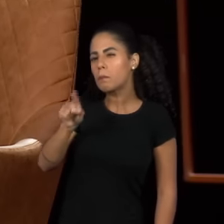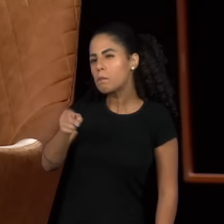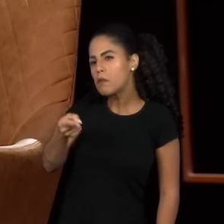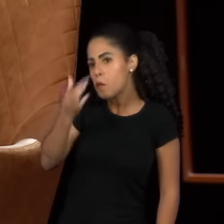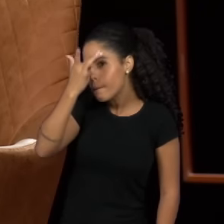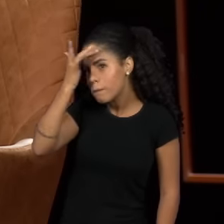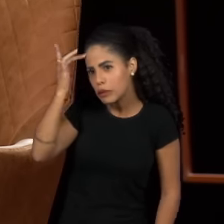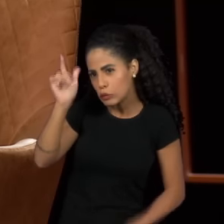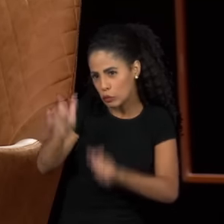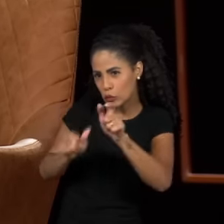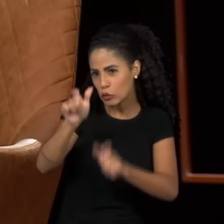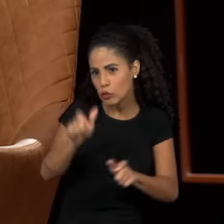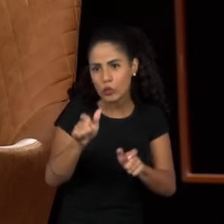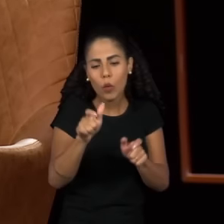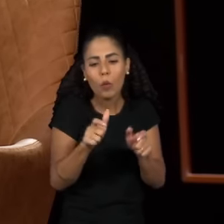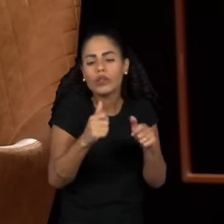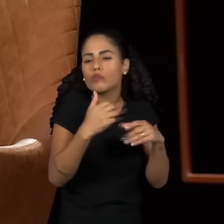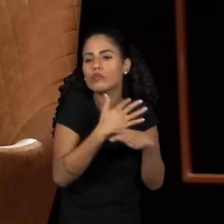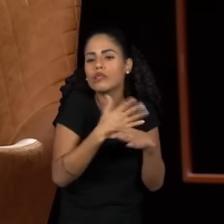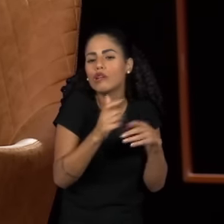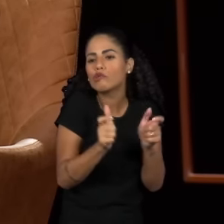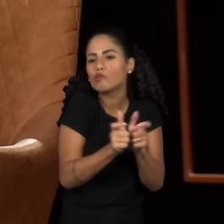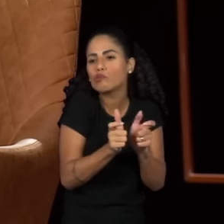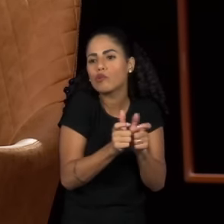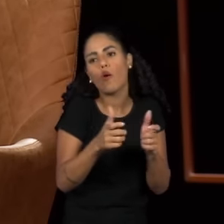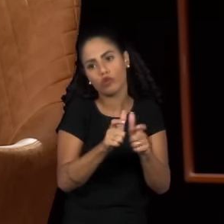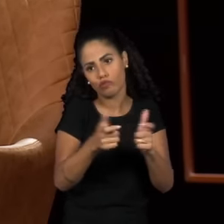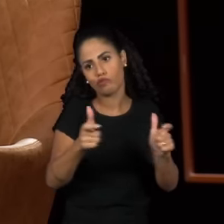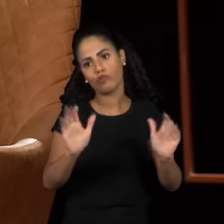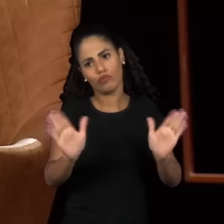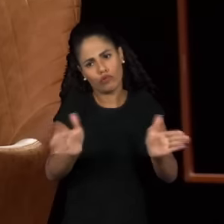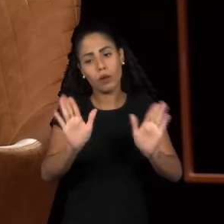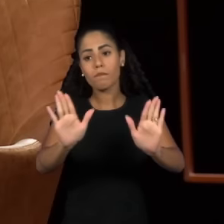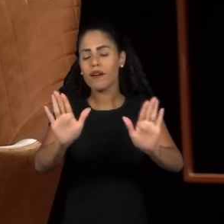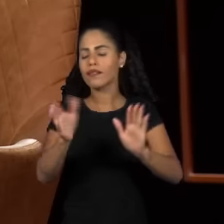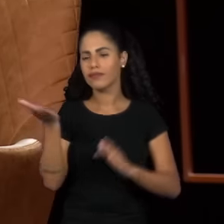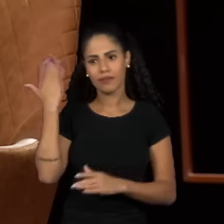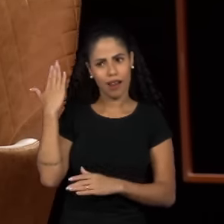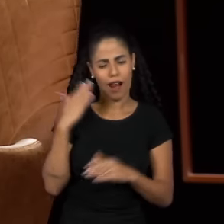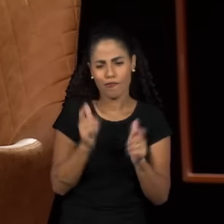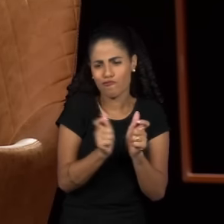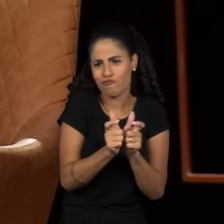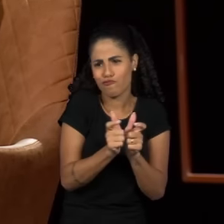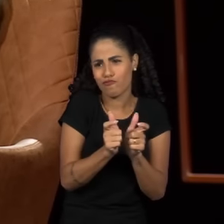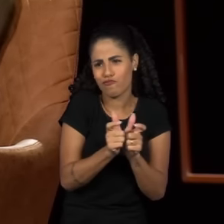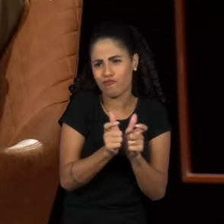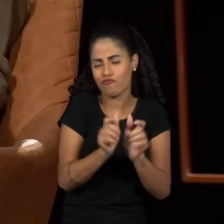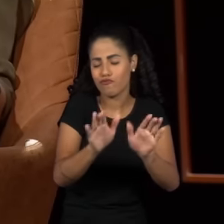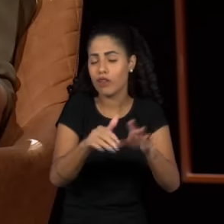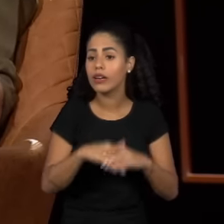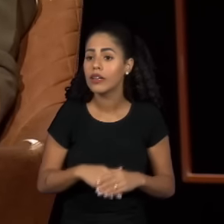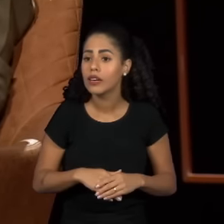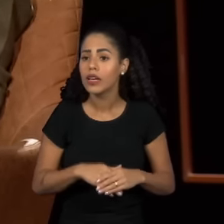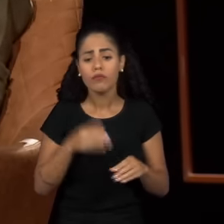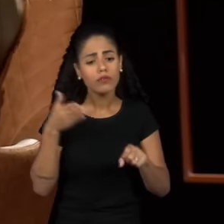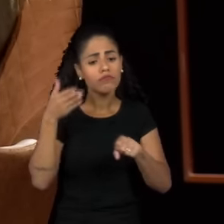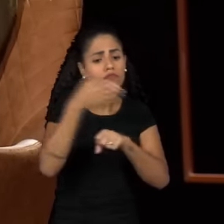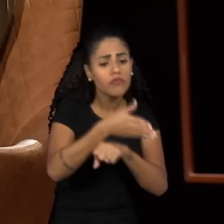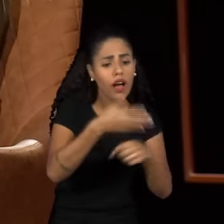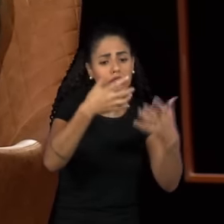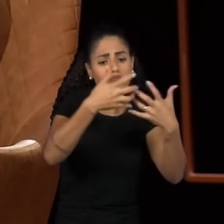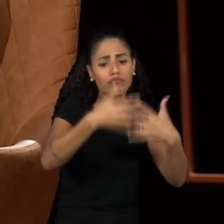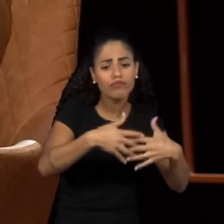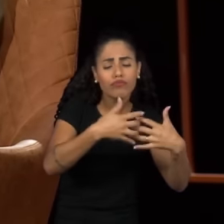100 e pouquinho, 150 mil habitantes. É uma cidade pequena, hoje em dia ela está bem maior. Mas não é um... Porque você vai a Petrópolis, é uma cidade